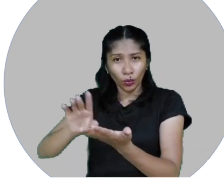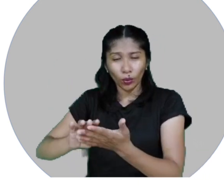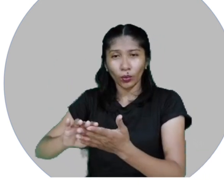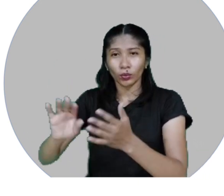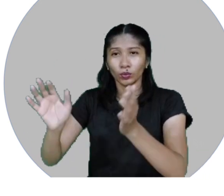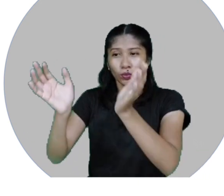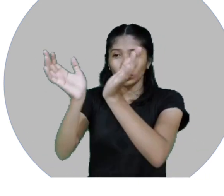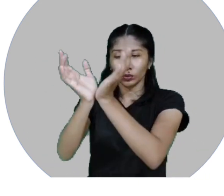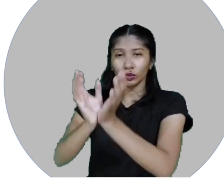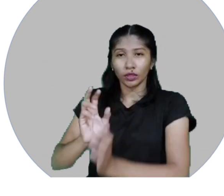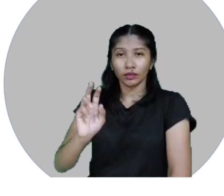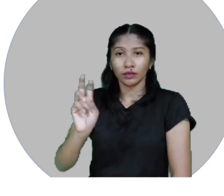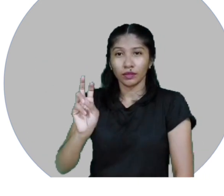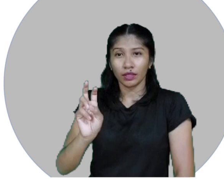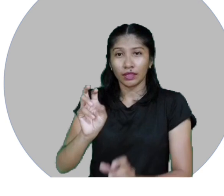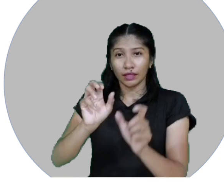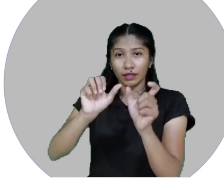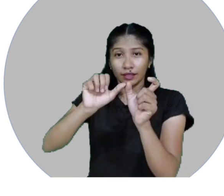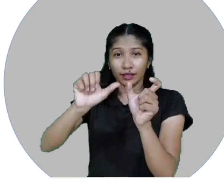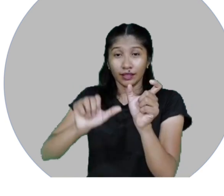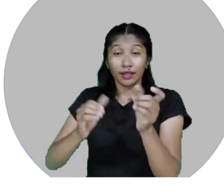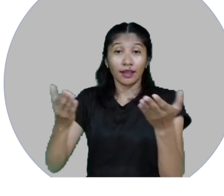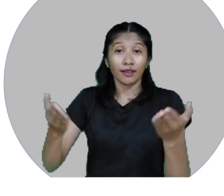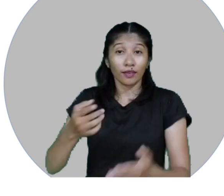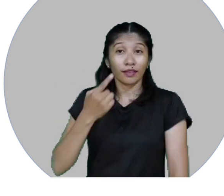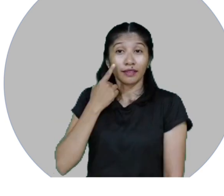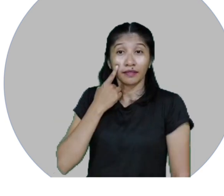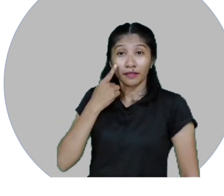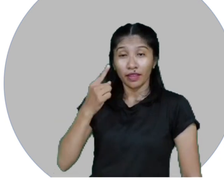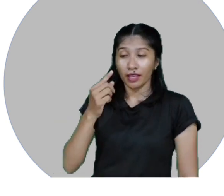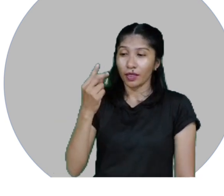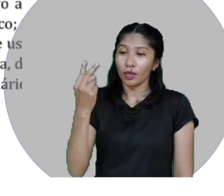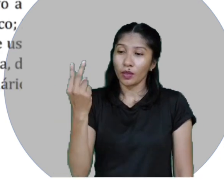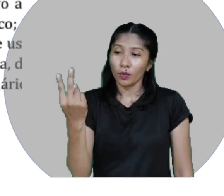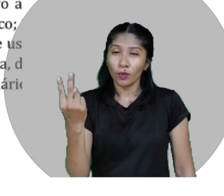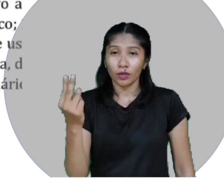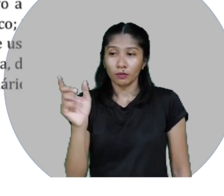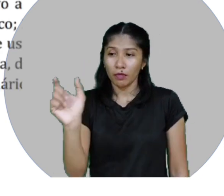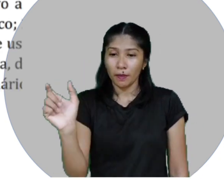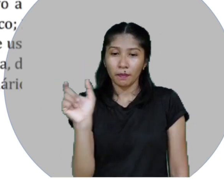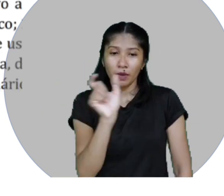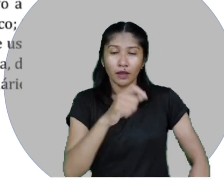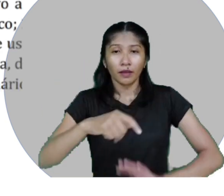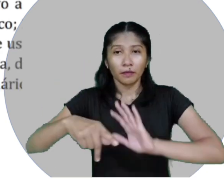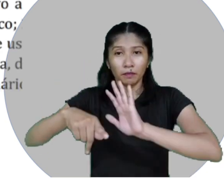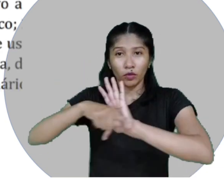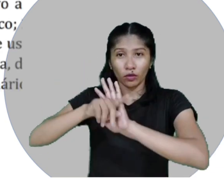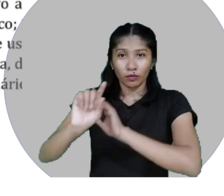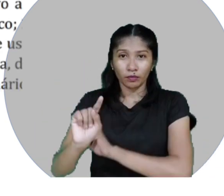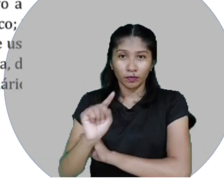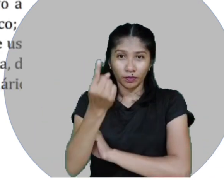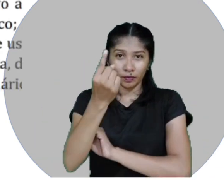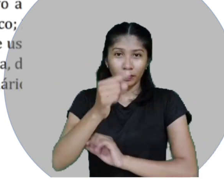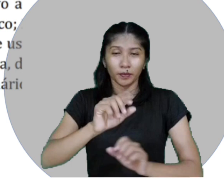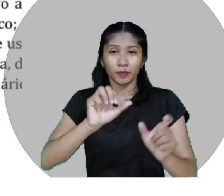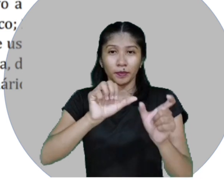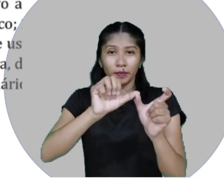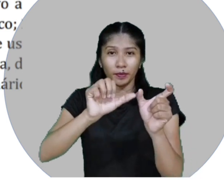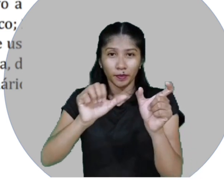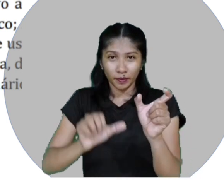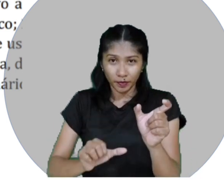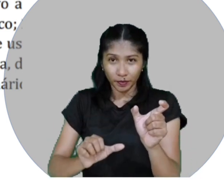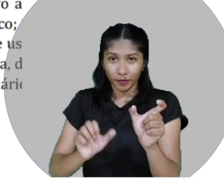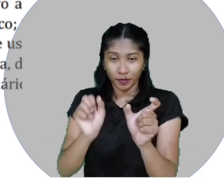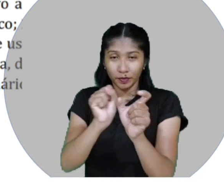declinação. Agora vejamos estas duas palavras que pertencem à primeira declinação. Primeiro, o